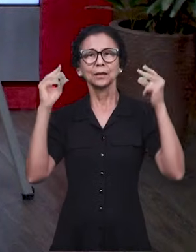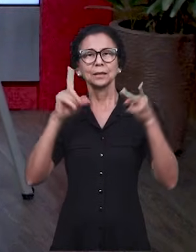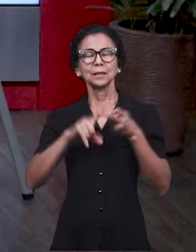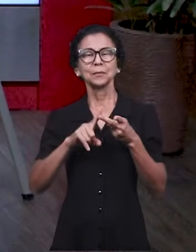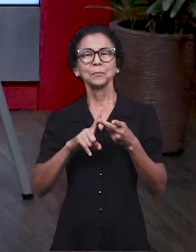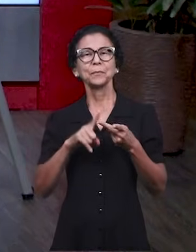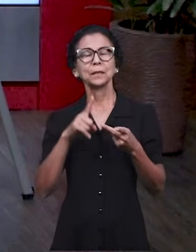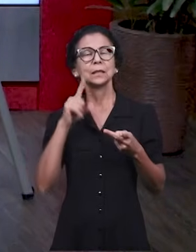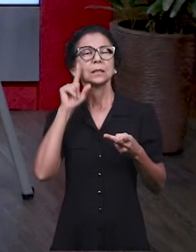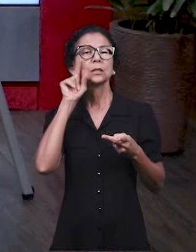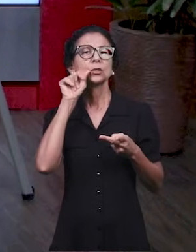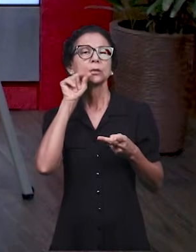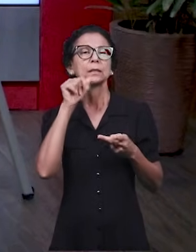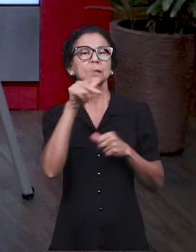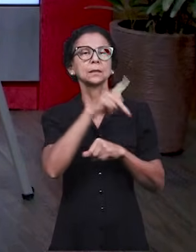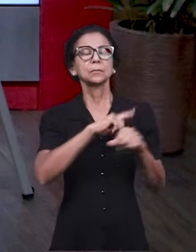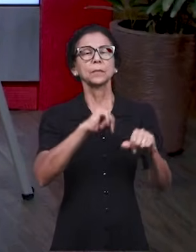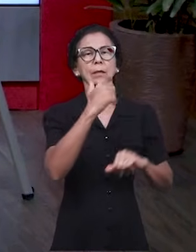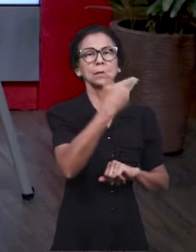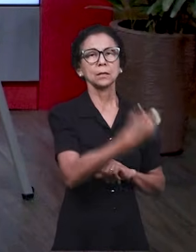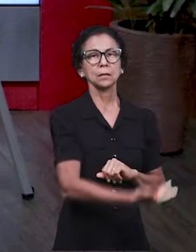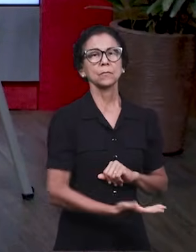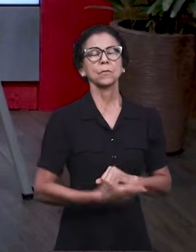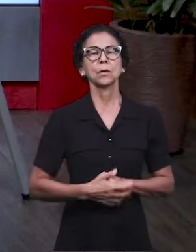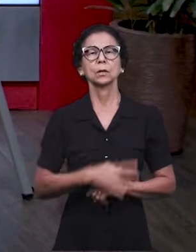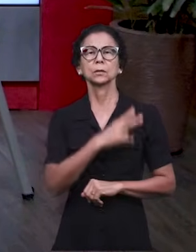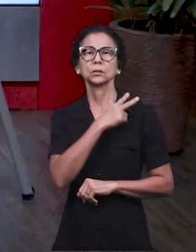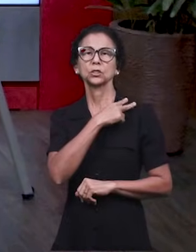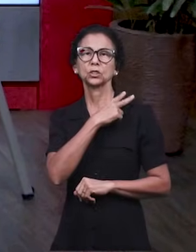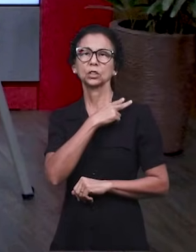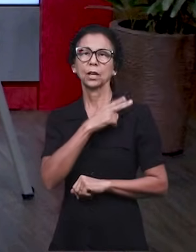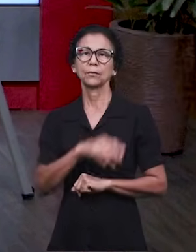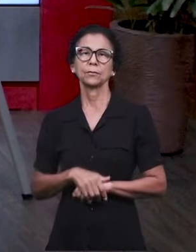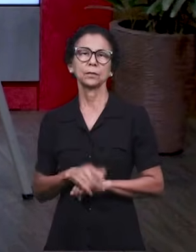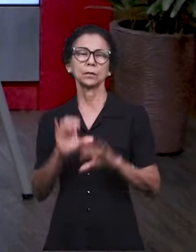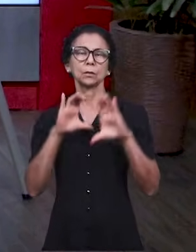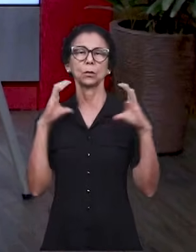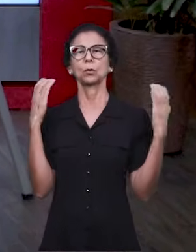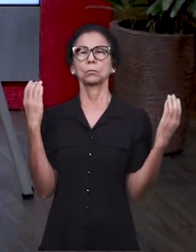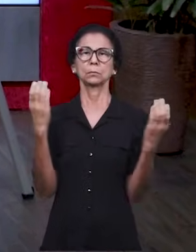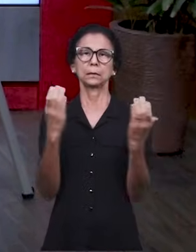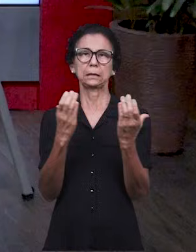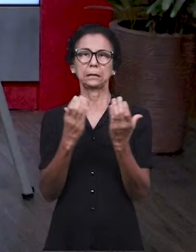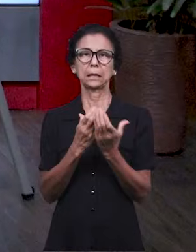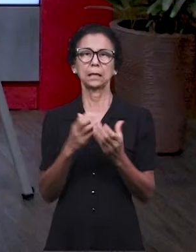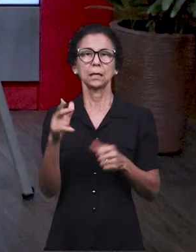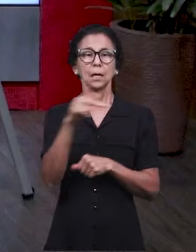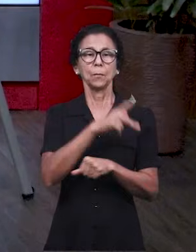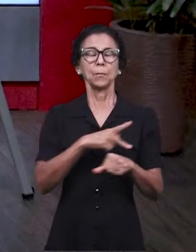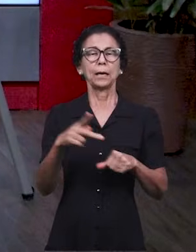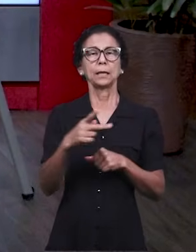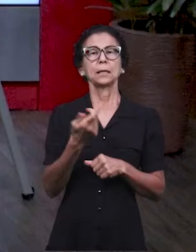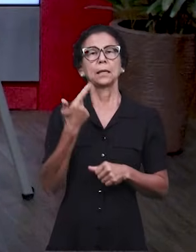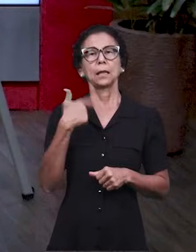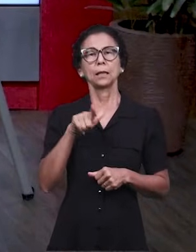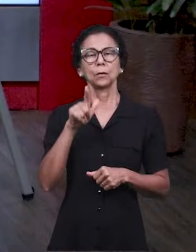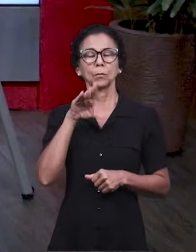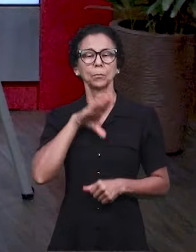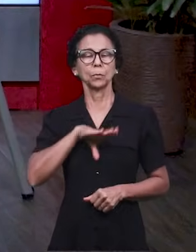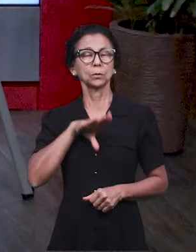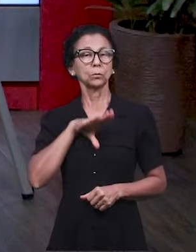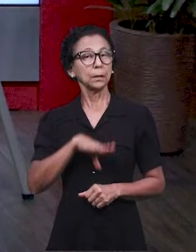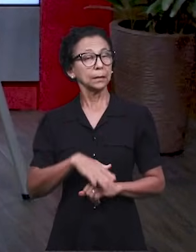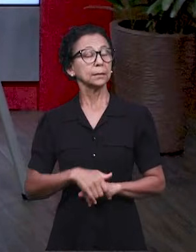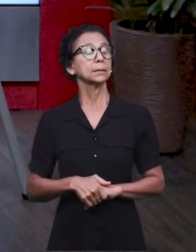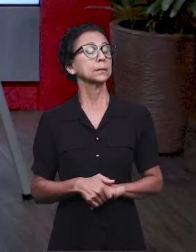de gabinete da comunidade dos países de língua portuguesa, ou seja, uma experiência